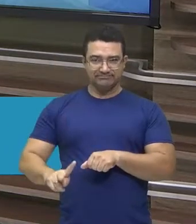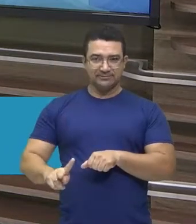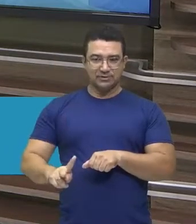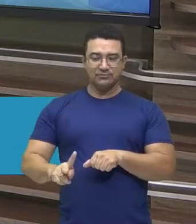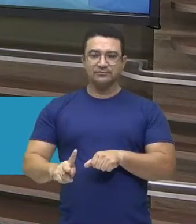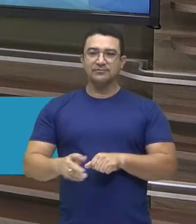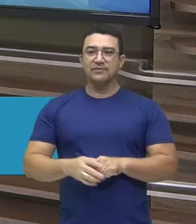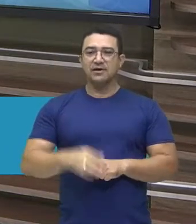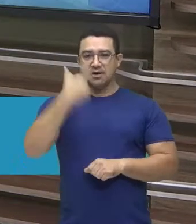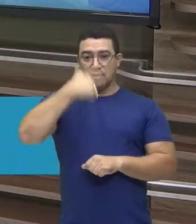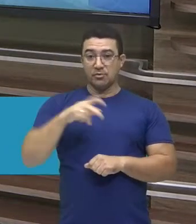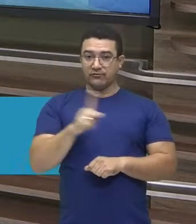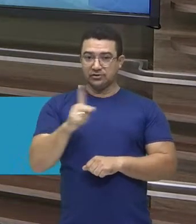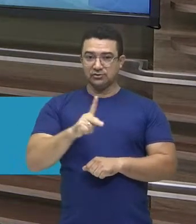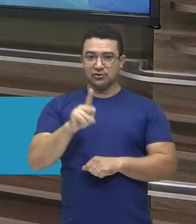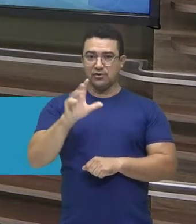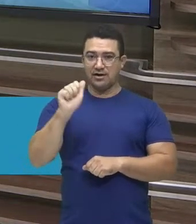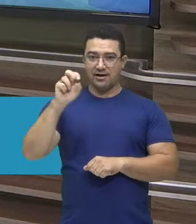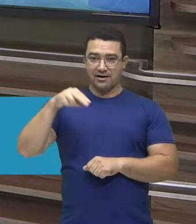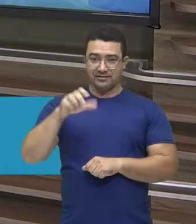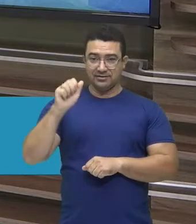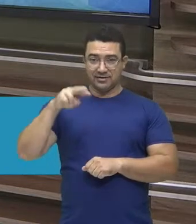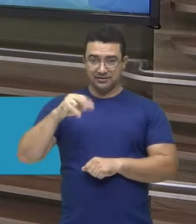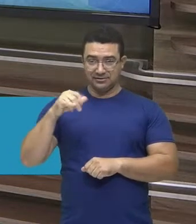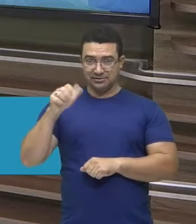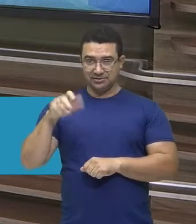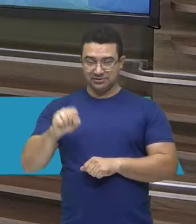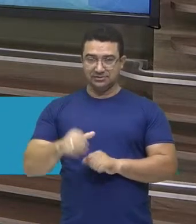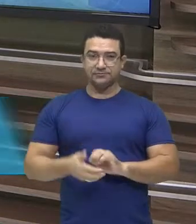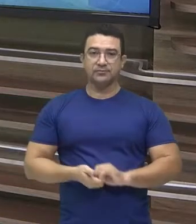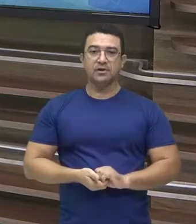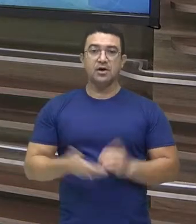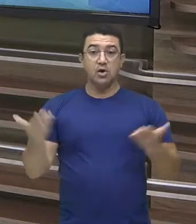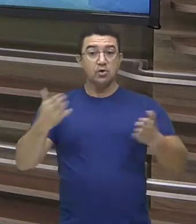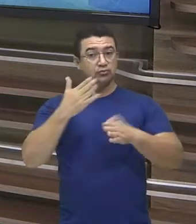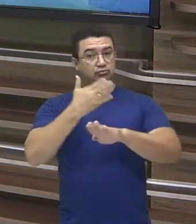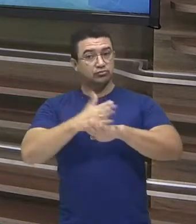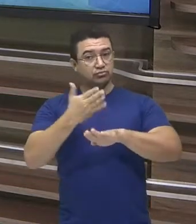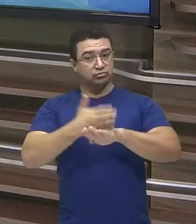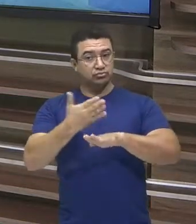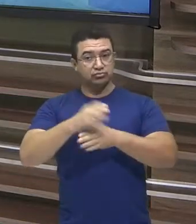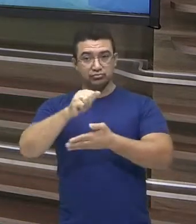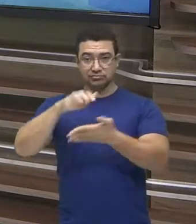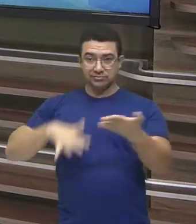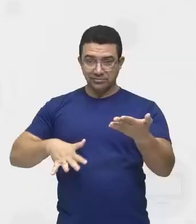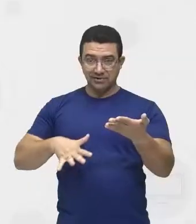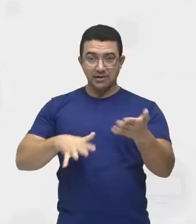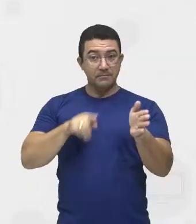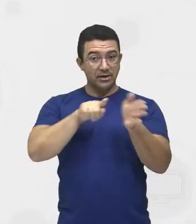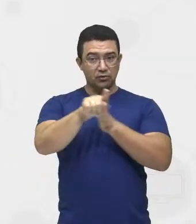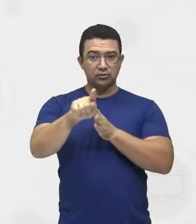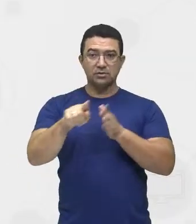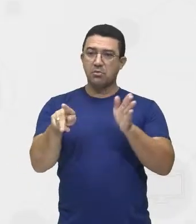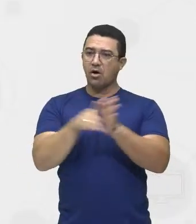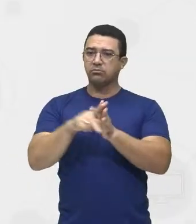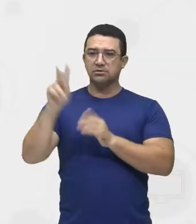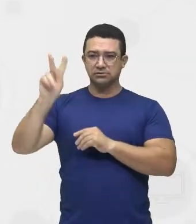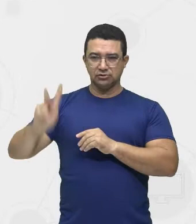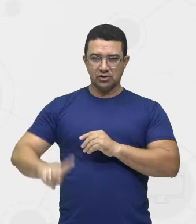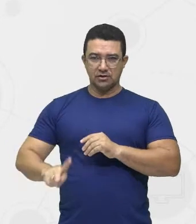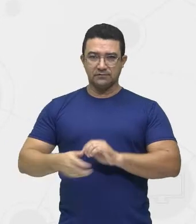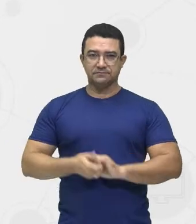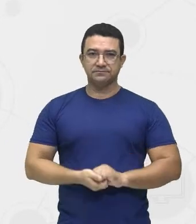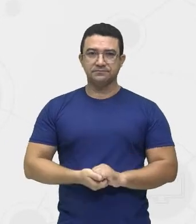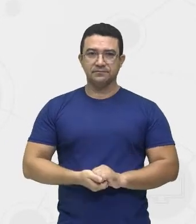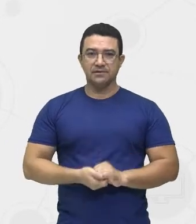dar continuidade à nossa correção do Exercitando, dessa vez com as questões de História. Vamos lá, a aula de hoje,